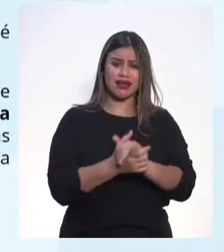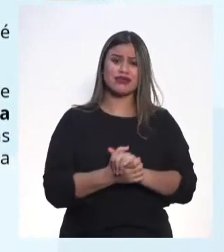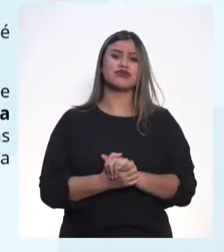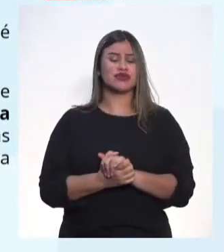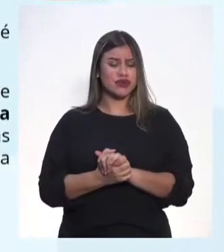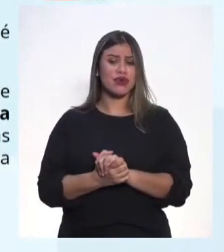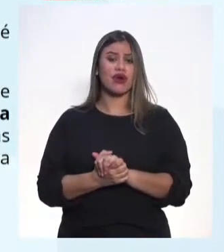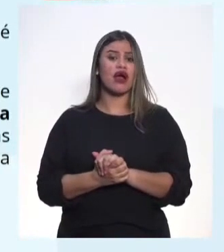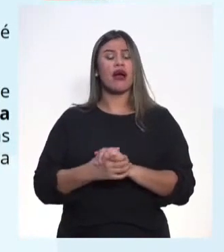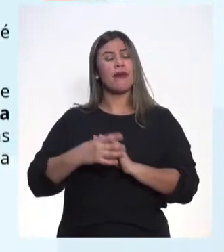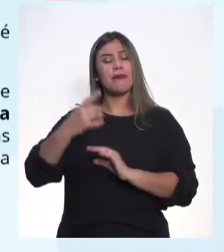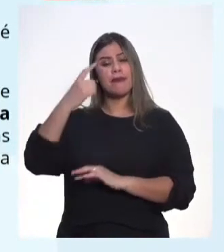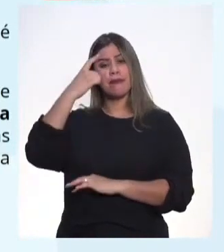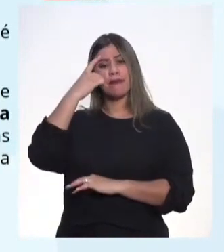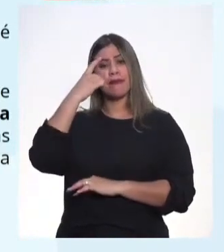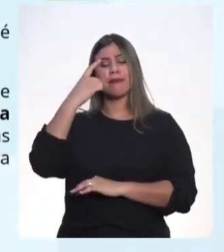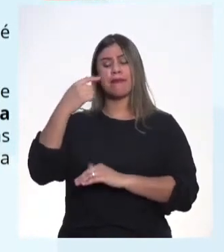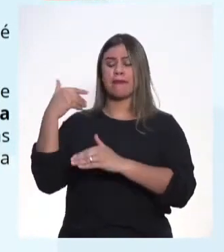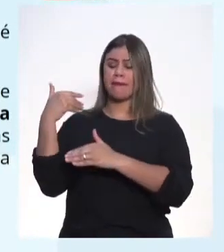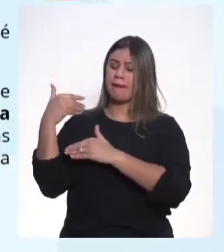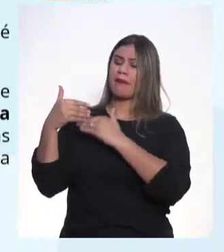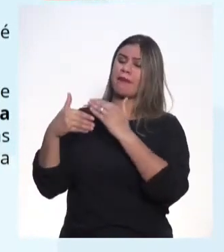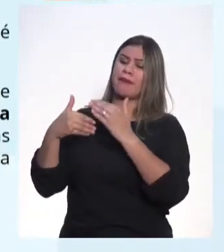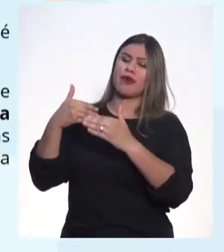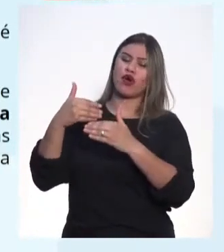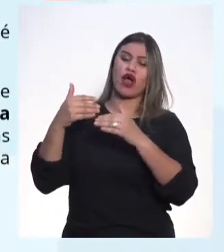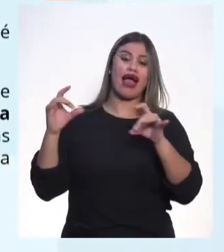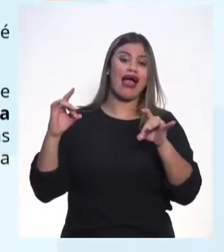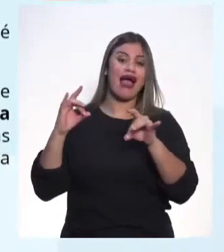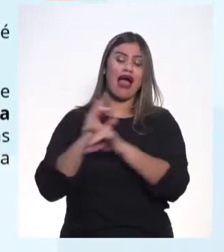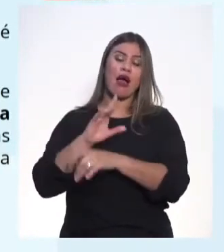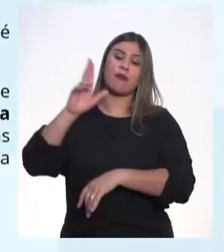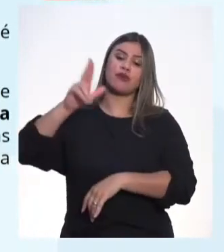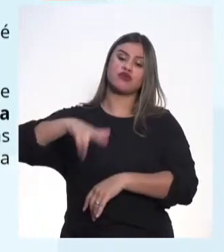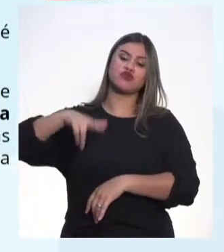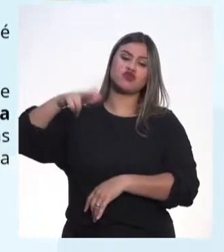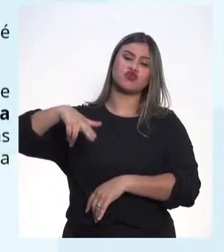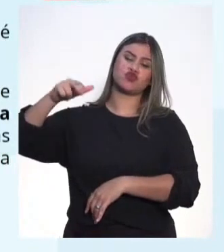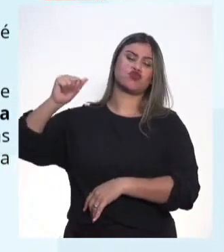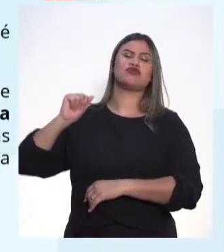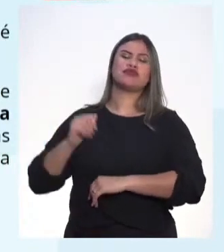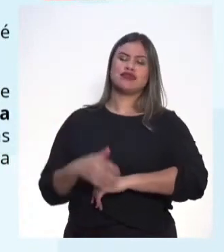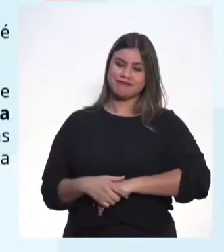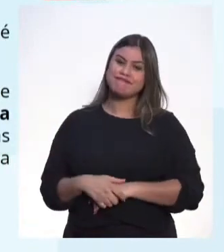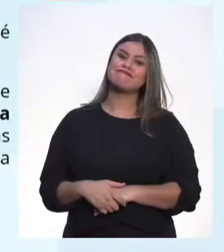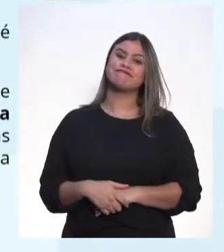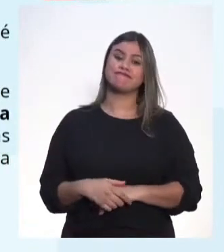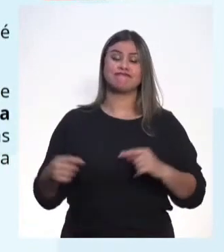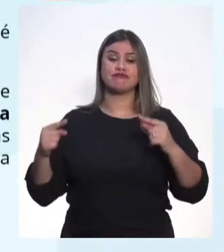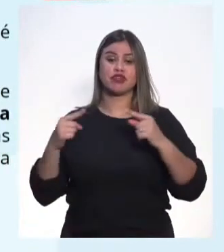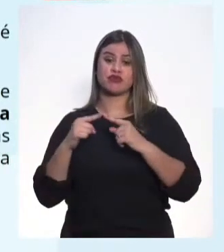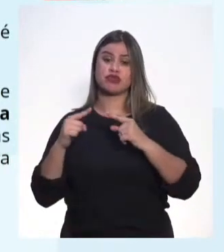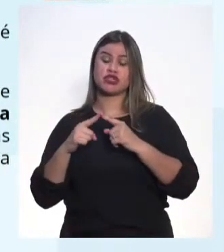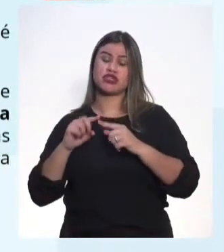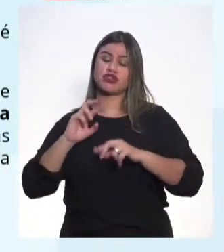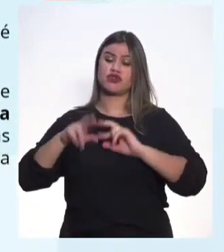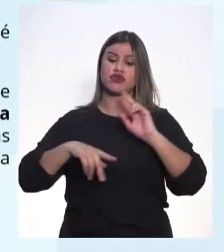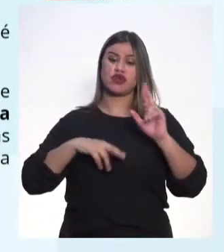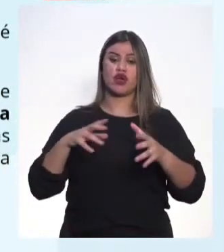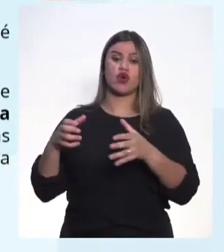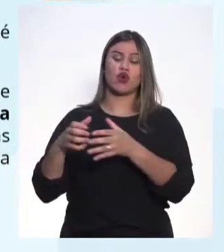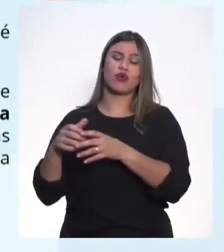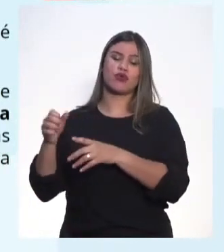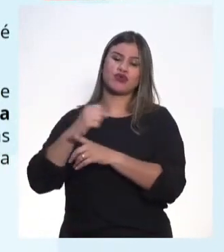não é estática, é um processo e ele nunca acaba. E advém dessas diferentes relações e grupos sociais que